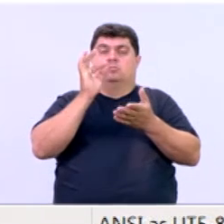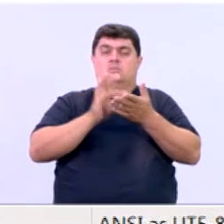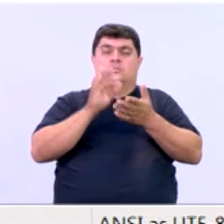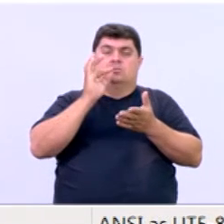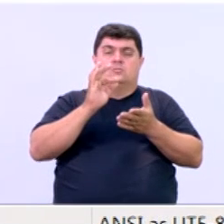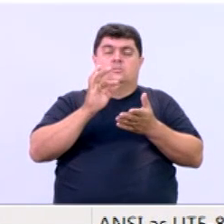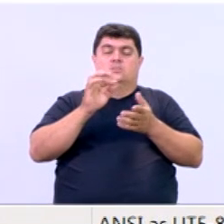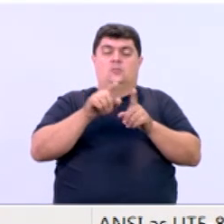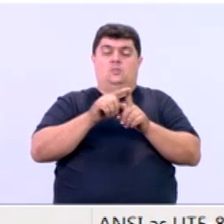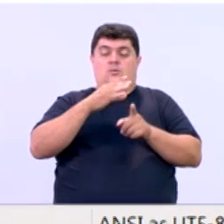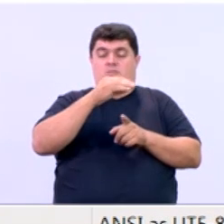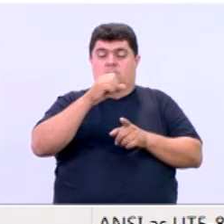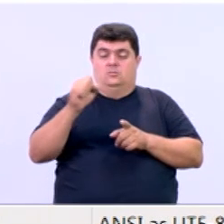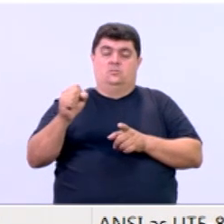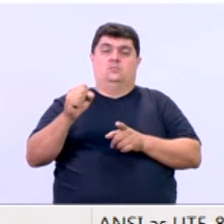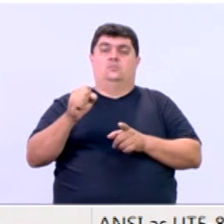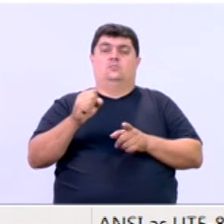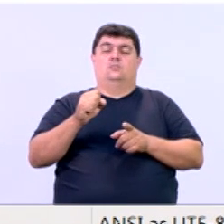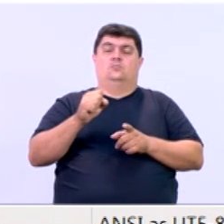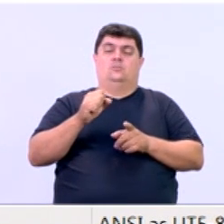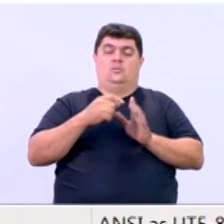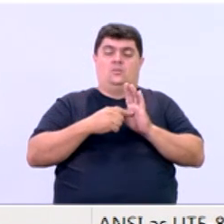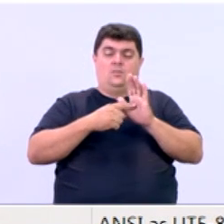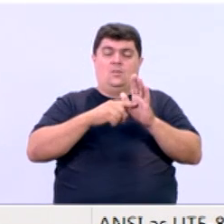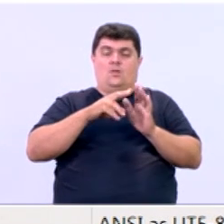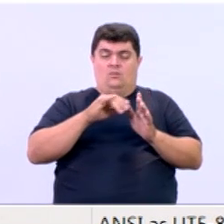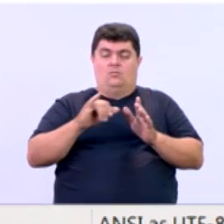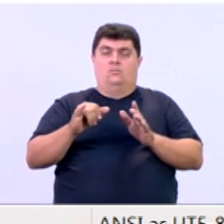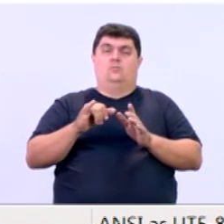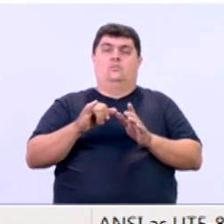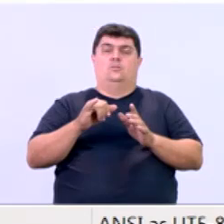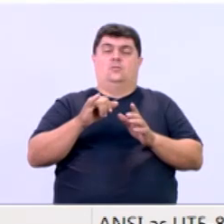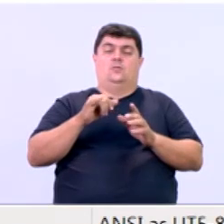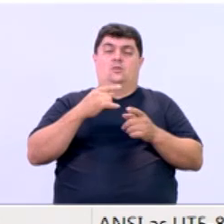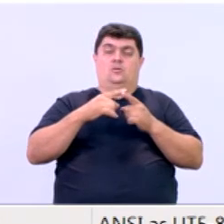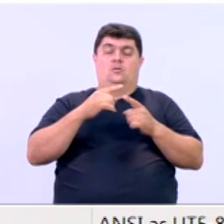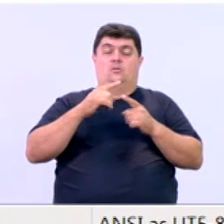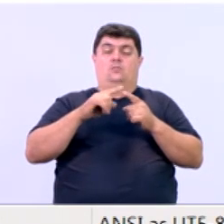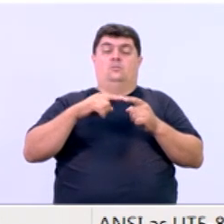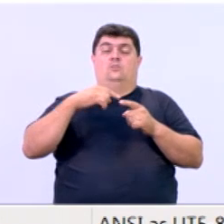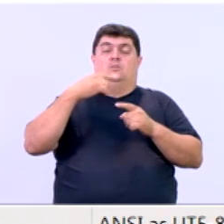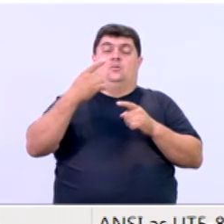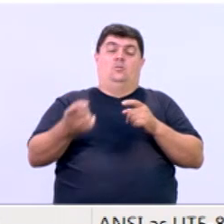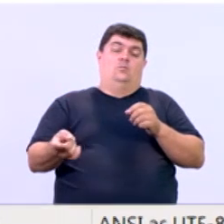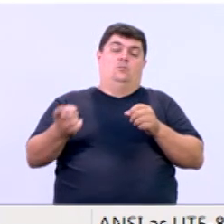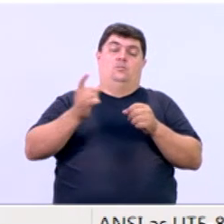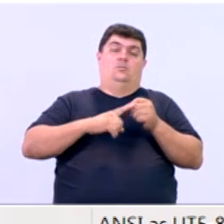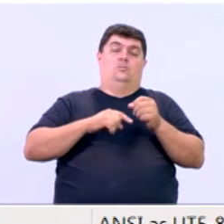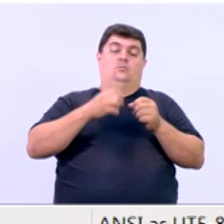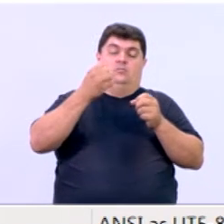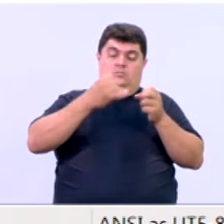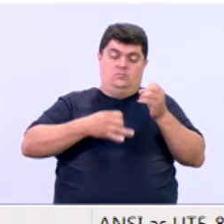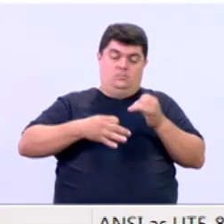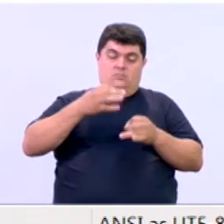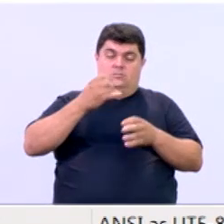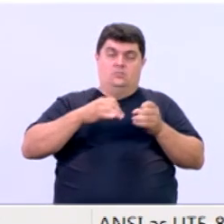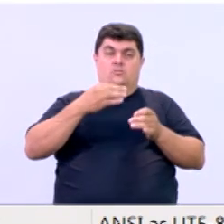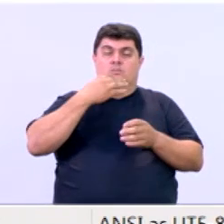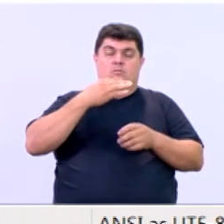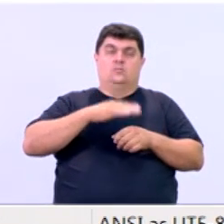JavaScript e CSS. Eu vou mostrar o formulário e aí nós vamos voltar nessa página para explorar um pouco